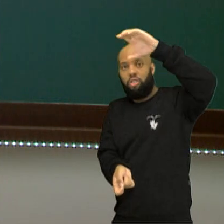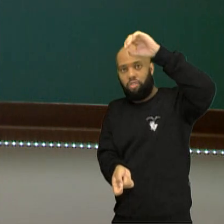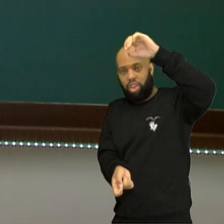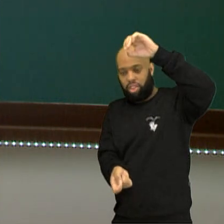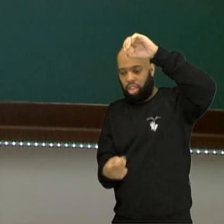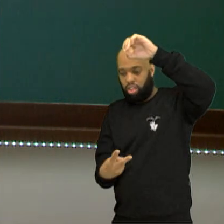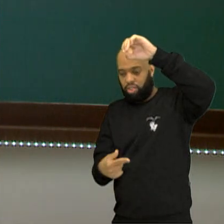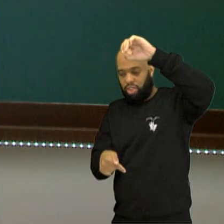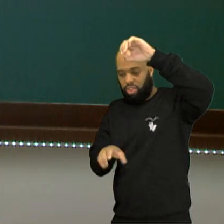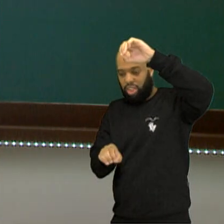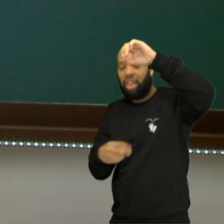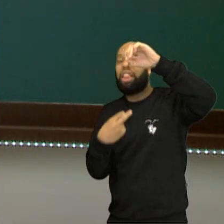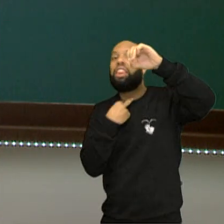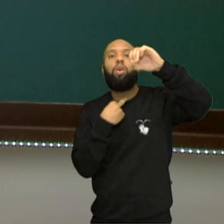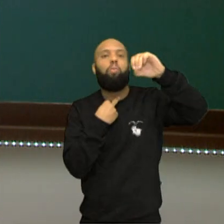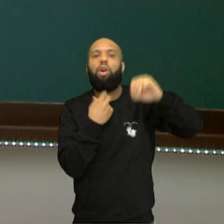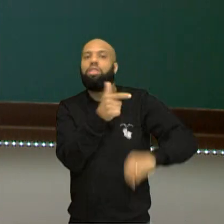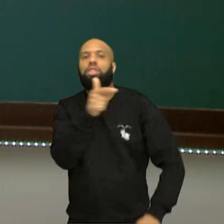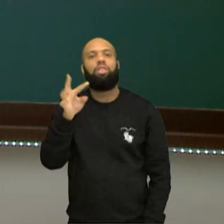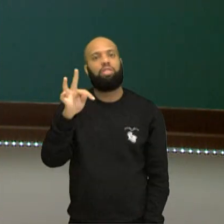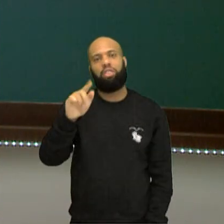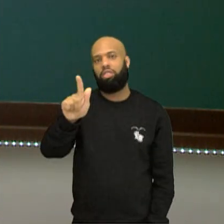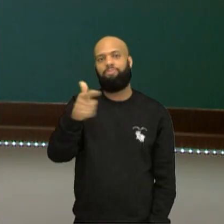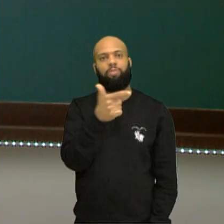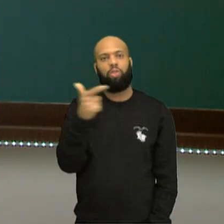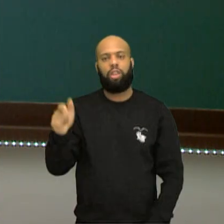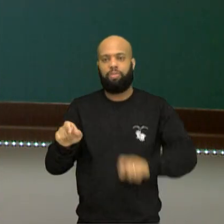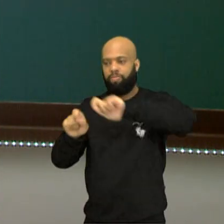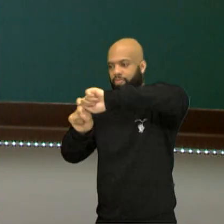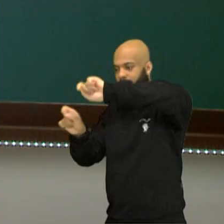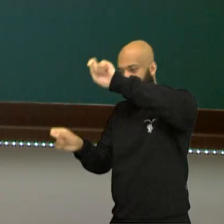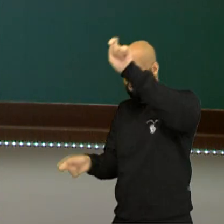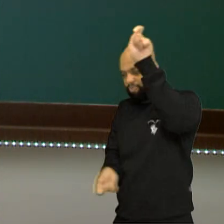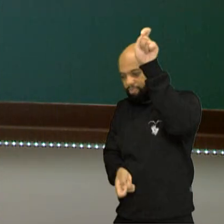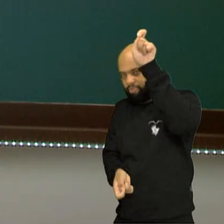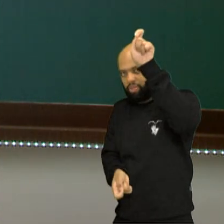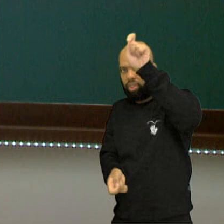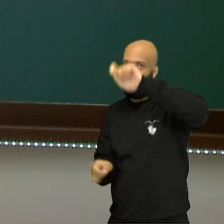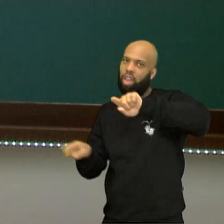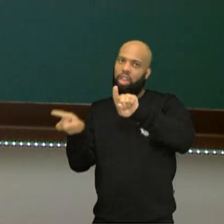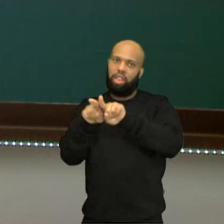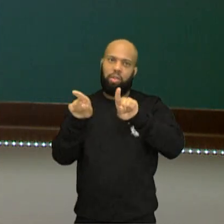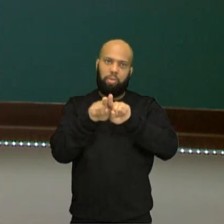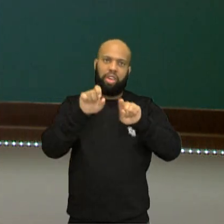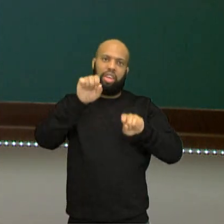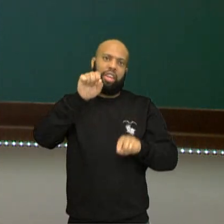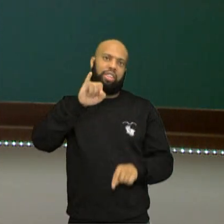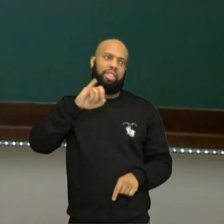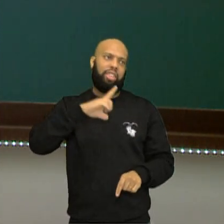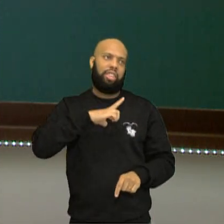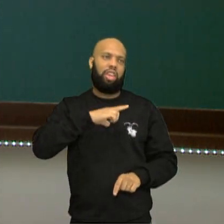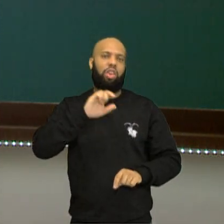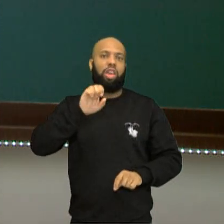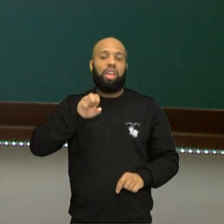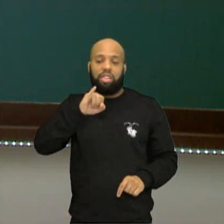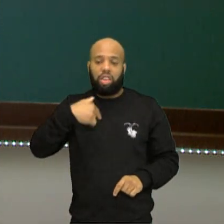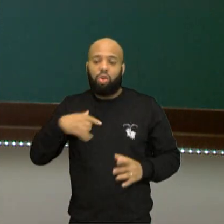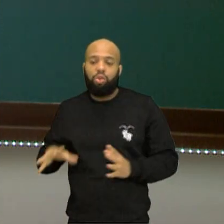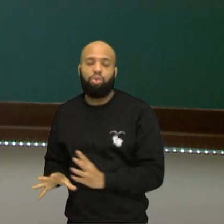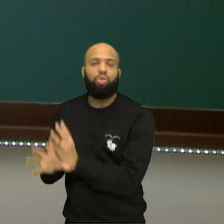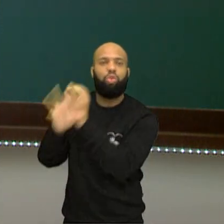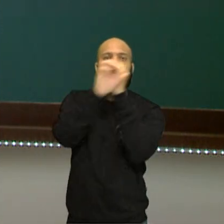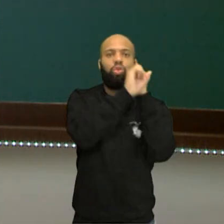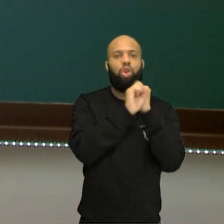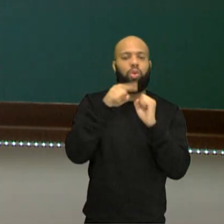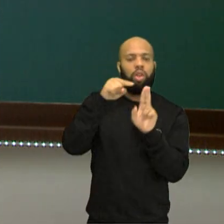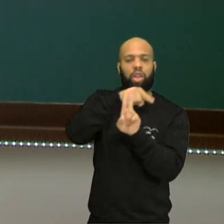volta da circunferência, recaiu sobre o de 90, não tem tangente. Então, veja que eu sempre estou somando π. Se eu pegar o ângulo de 90